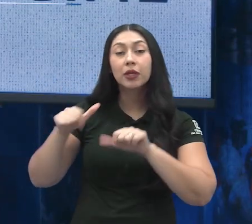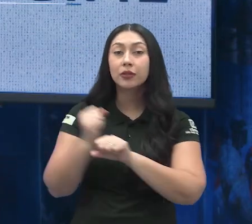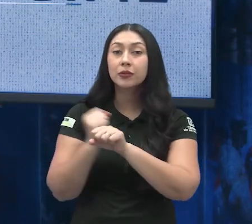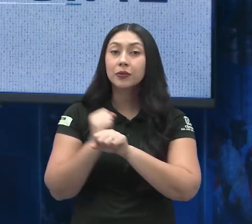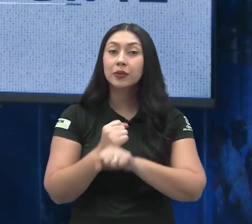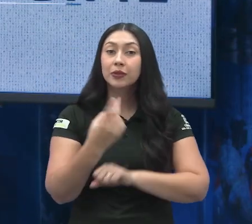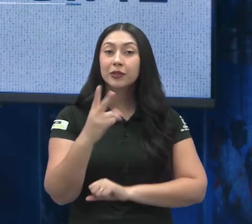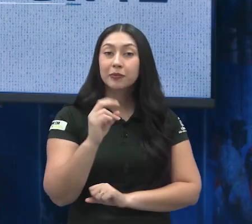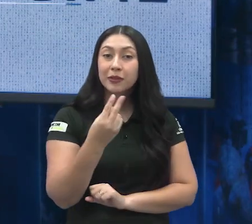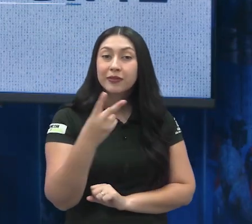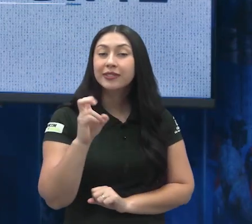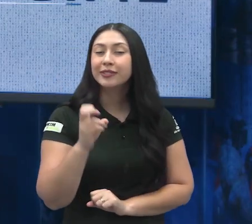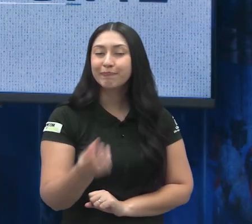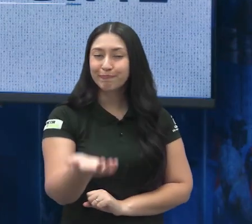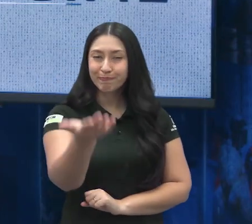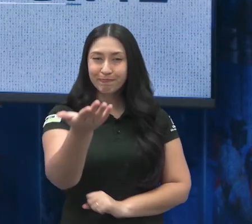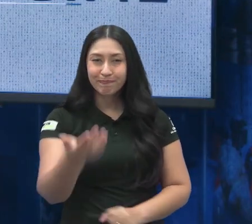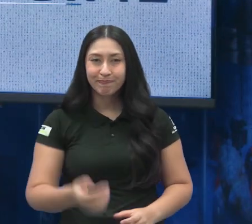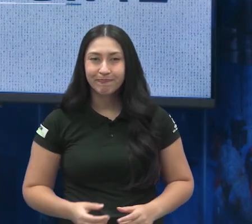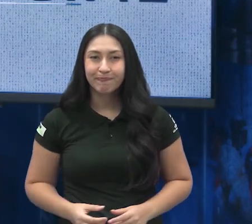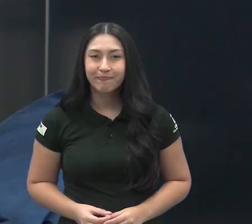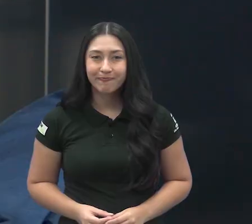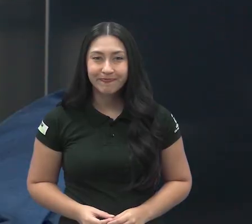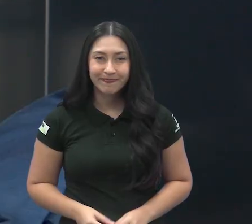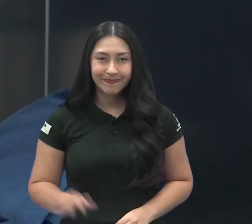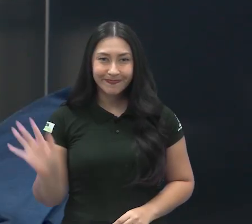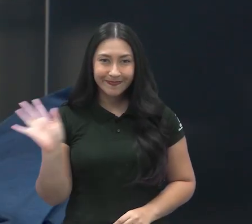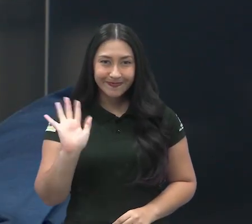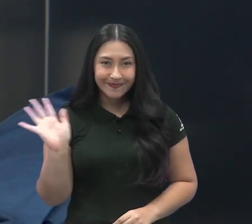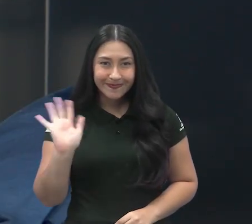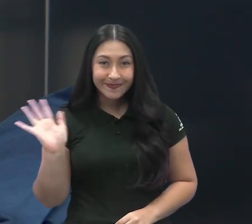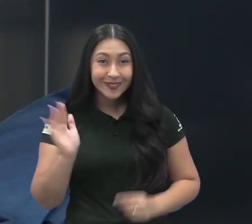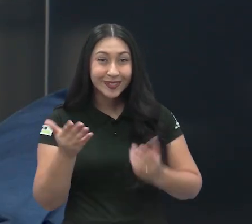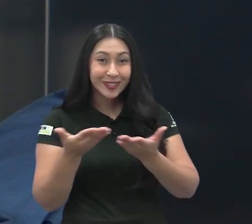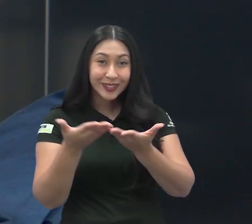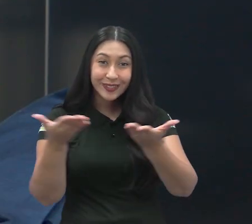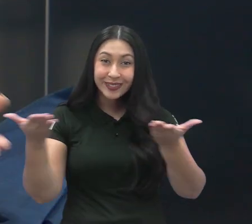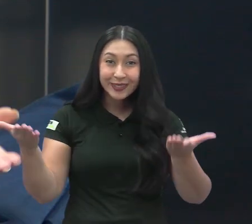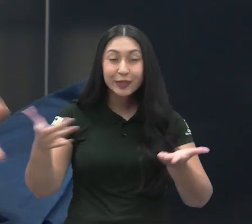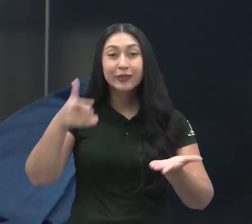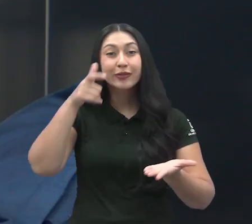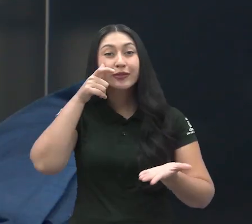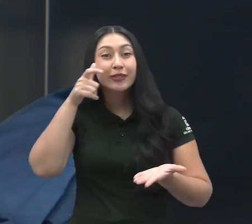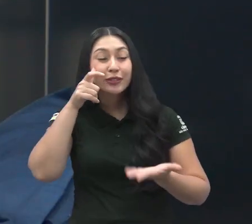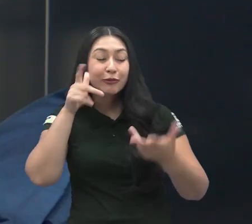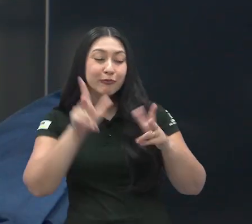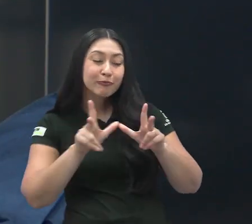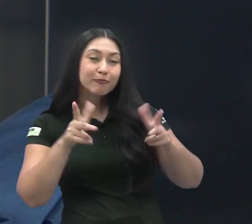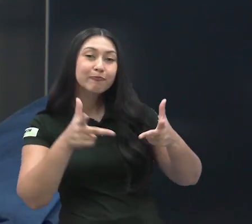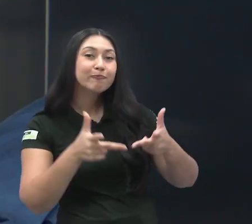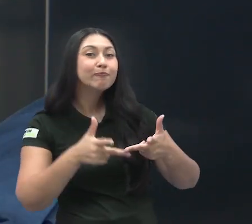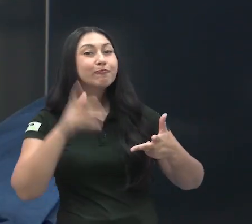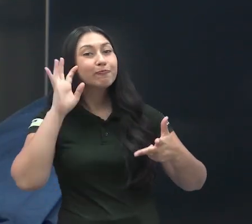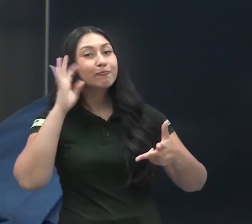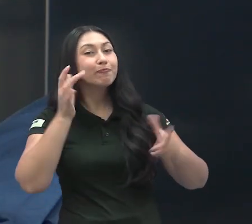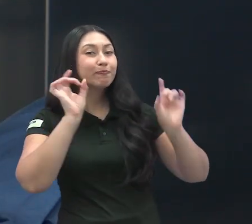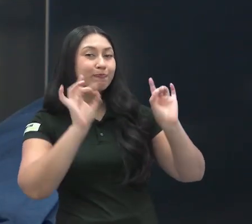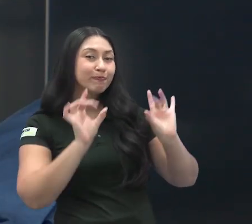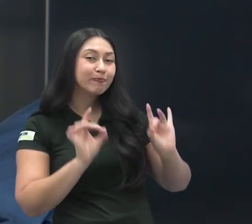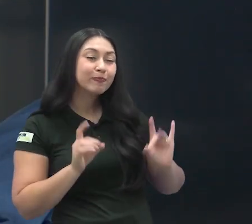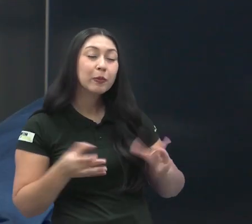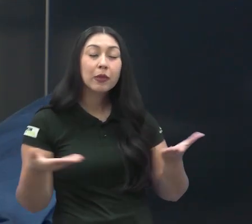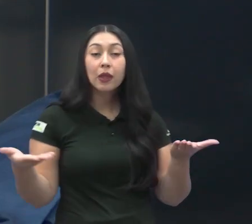em 2025. É com você, Érica. Oi, João, e você que está conosco aqui no Ação Parlamentar